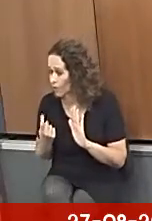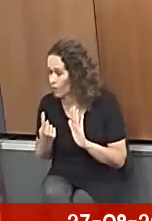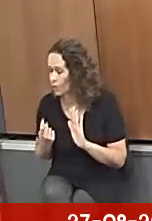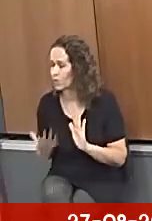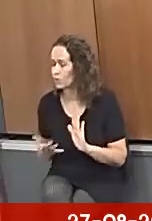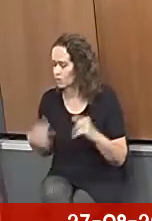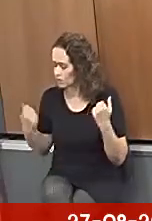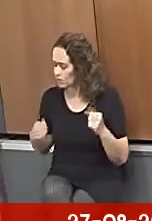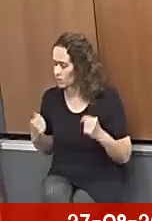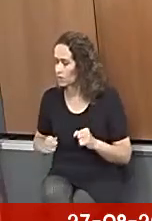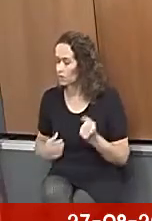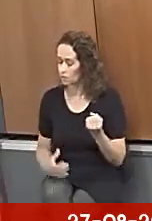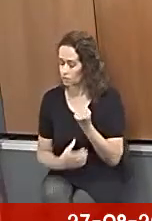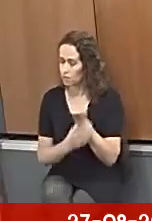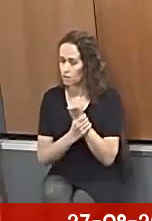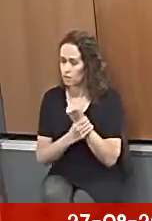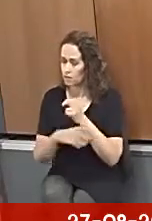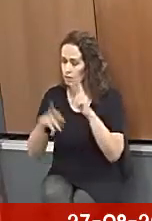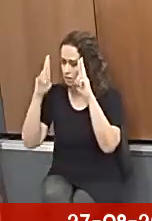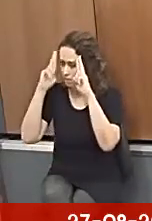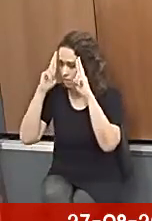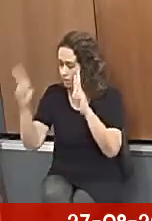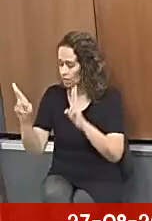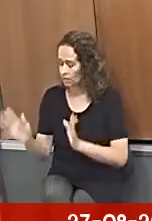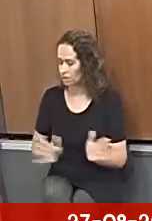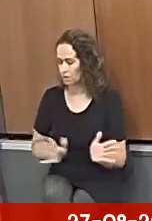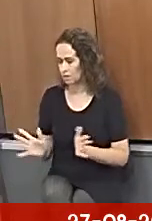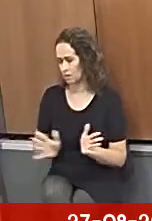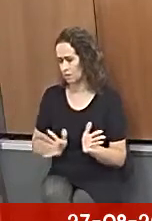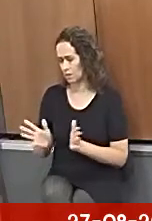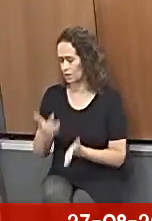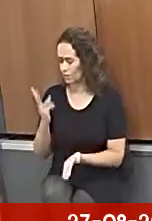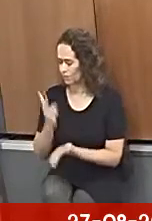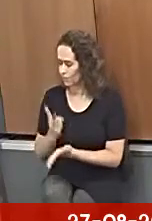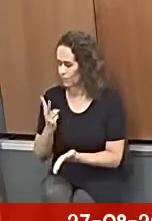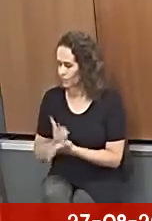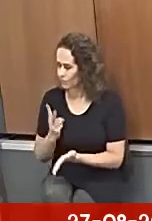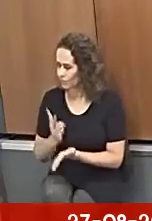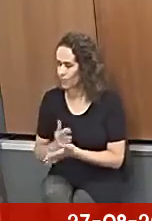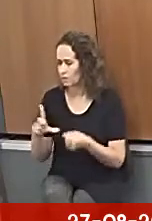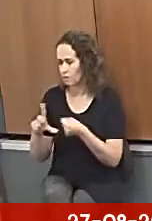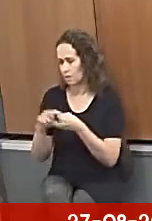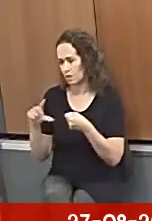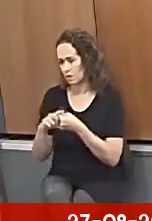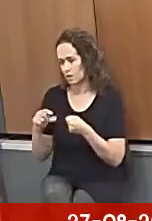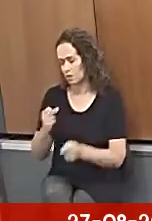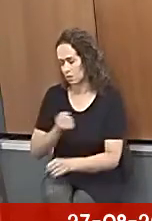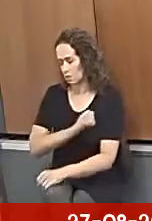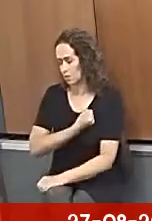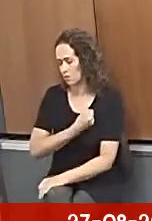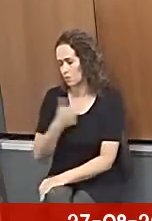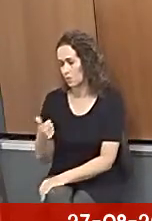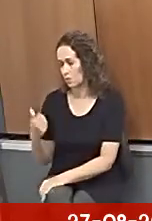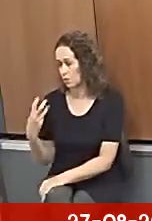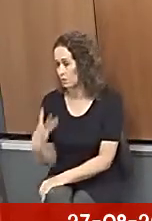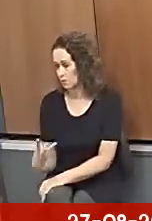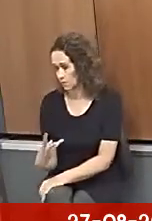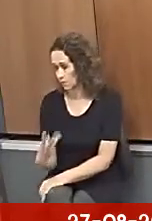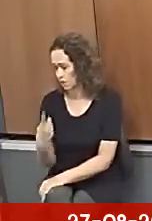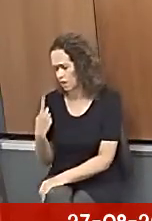respeitada acessibilidade no mesmo artigo aqui artigo 13 é o único